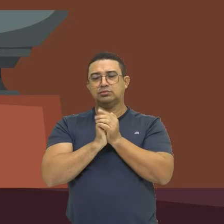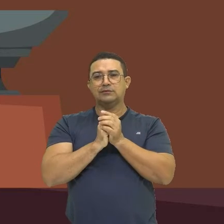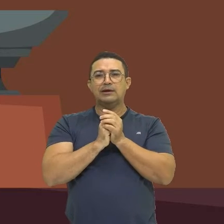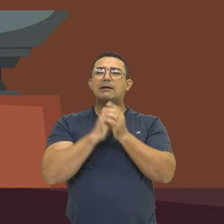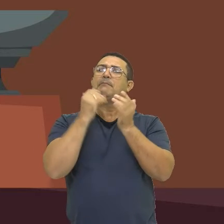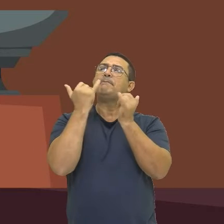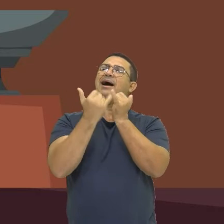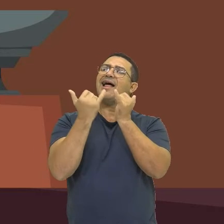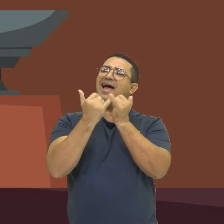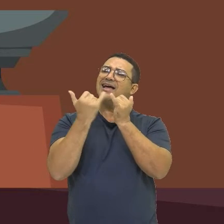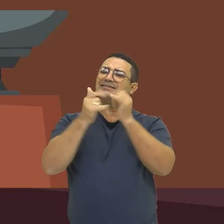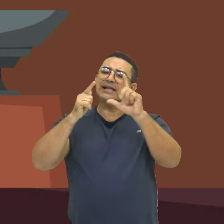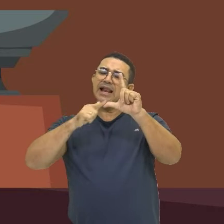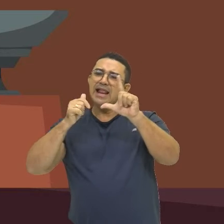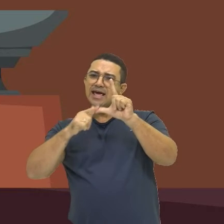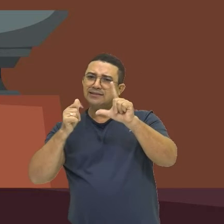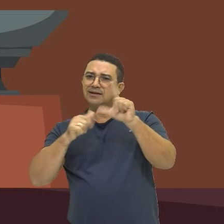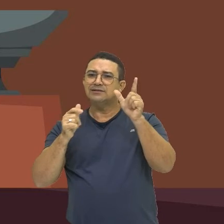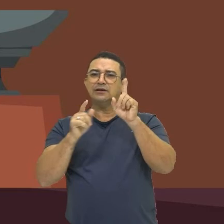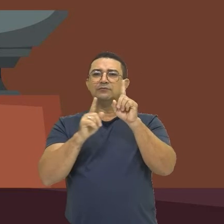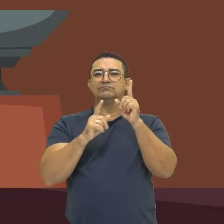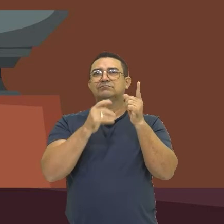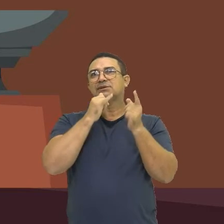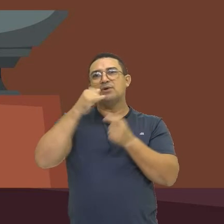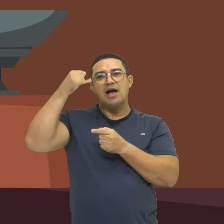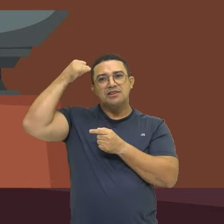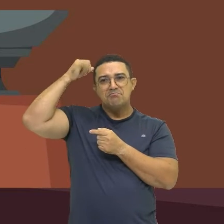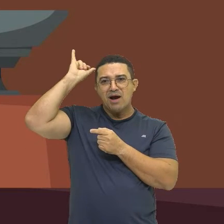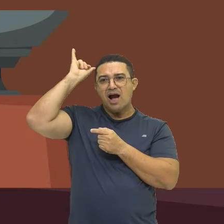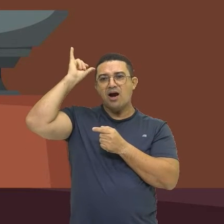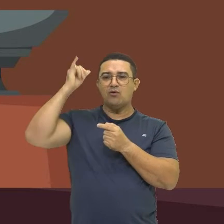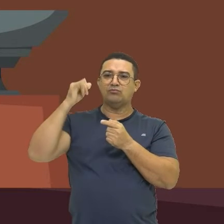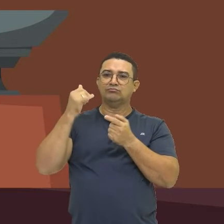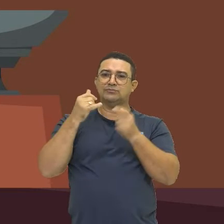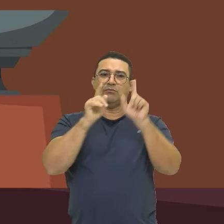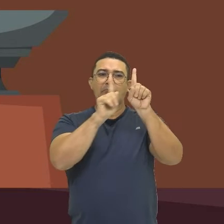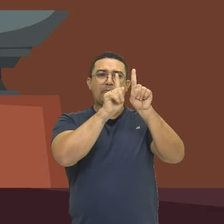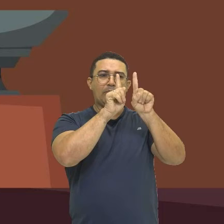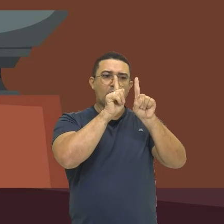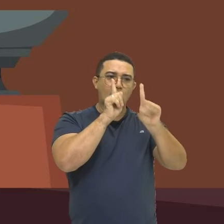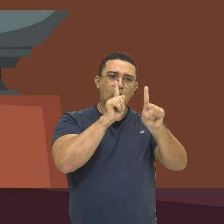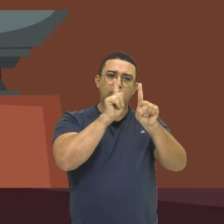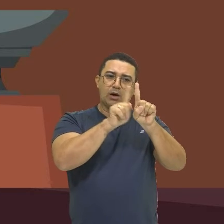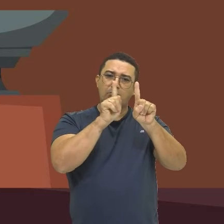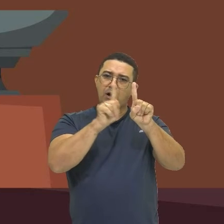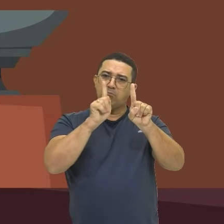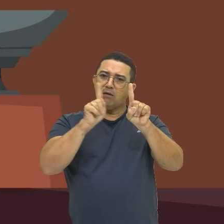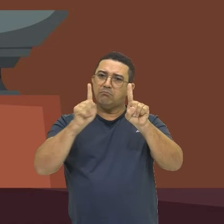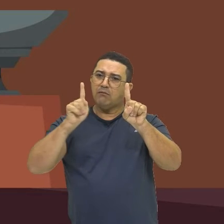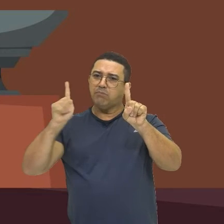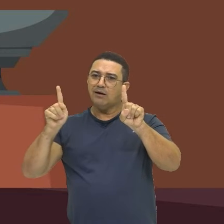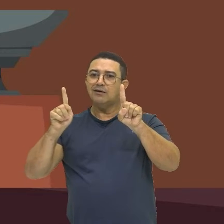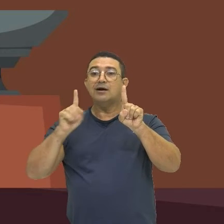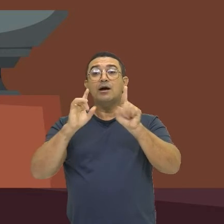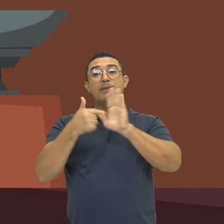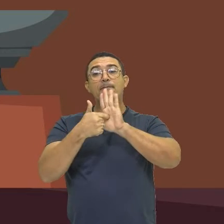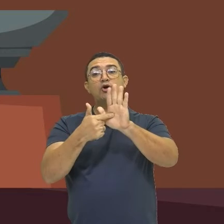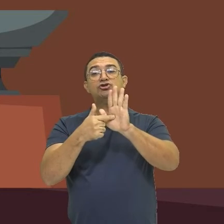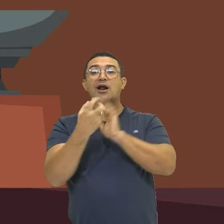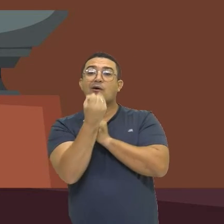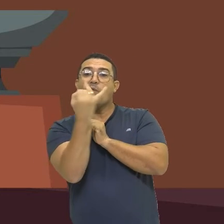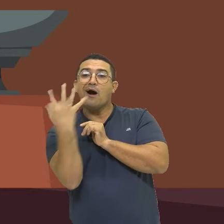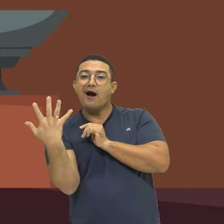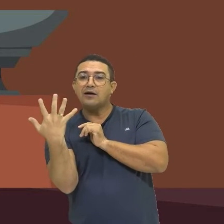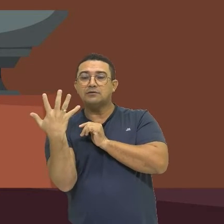escrita, como se fosse um diário, mas que não era essa escrita cuneiforme, tá bom? E aí,